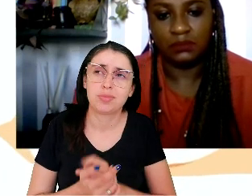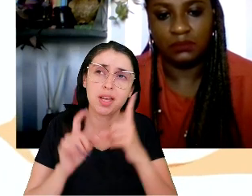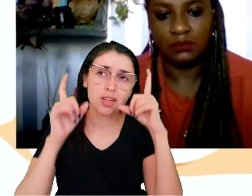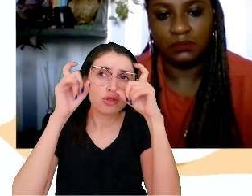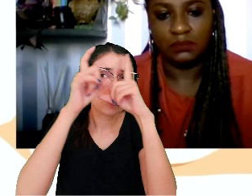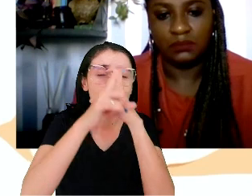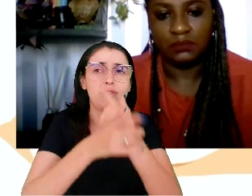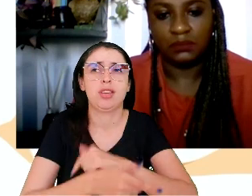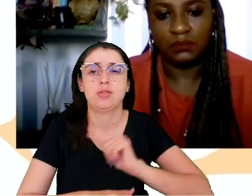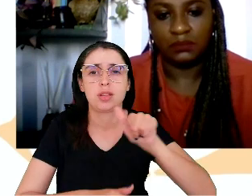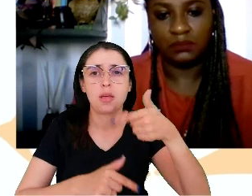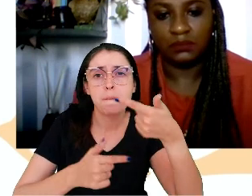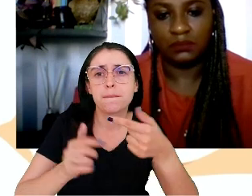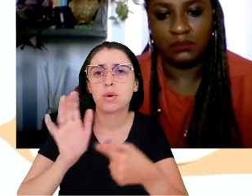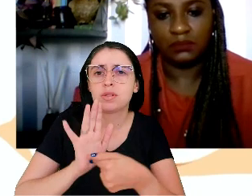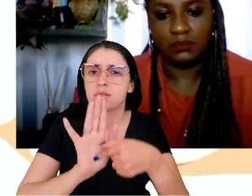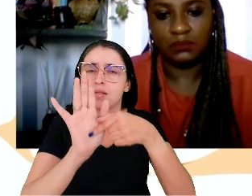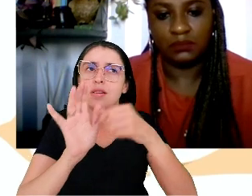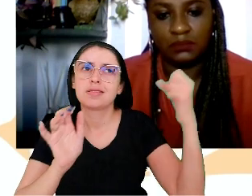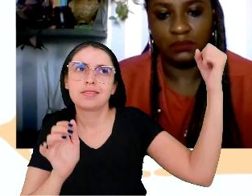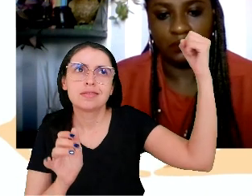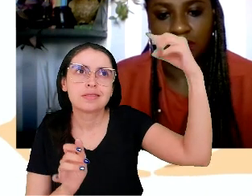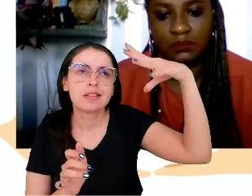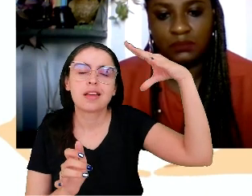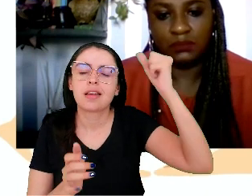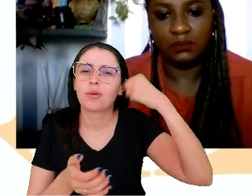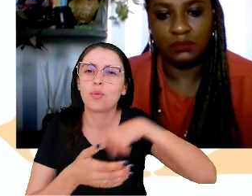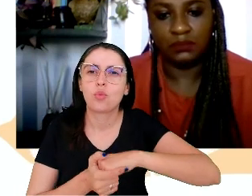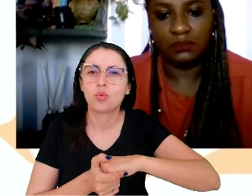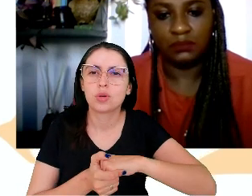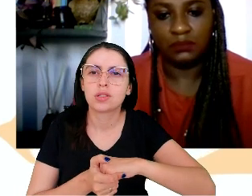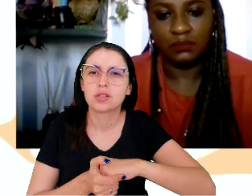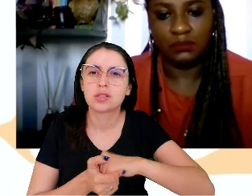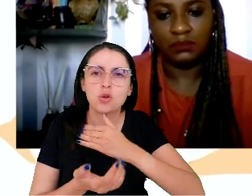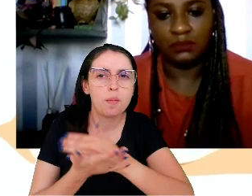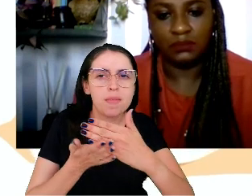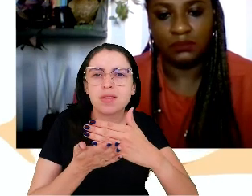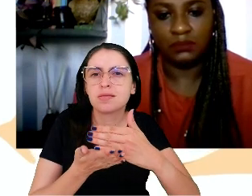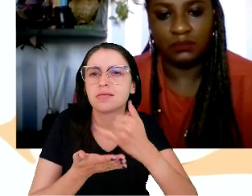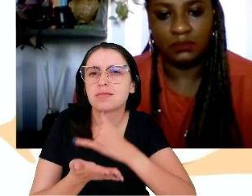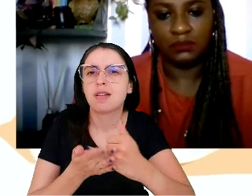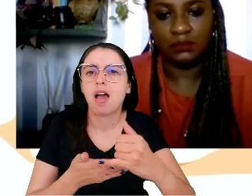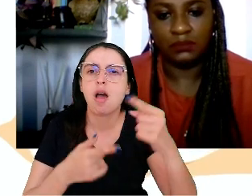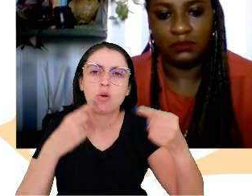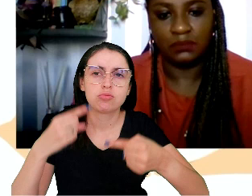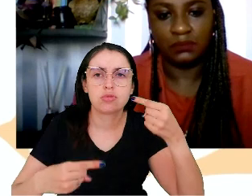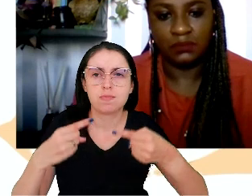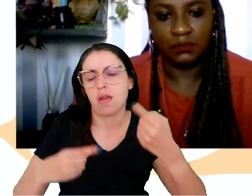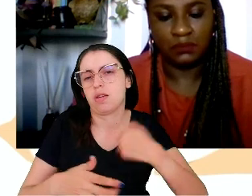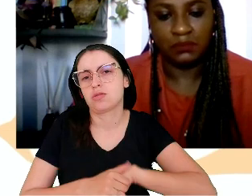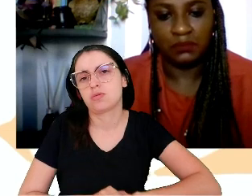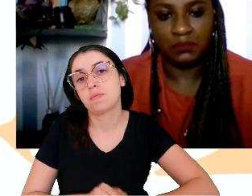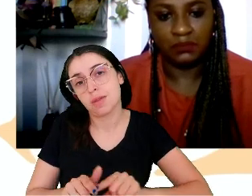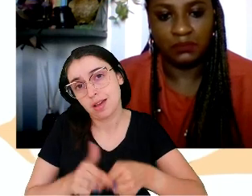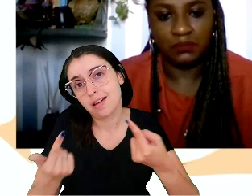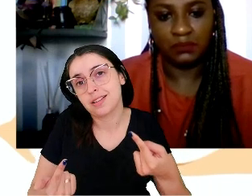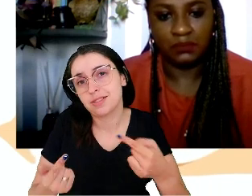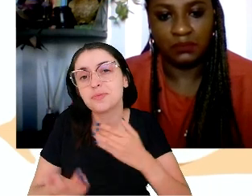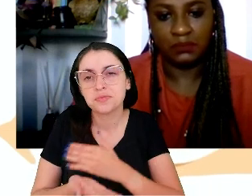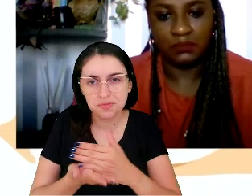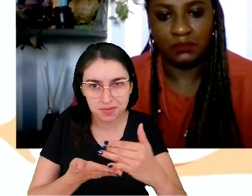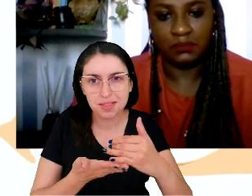uma imagem como essa, acender as luzes e iniciar. Mas vamos